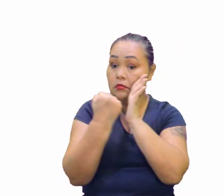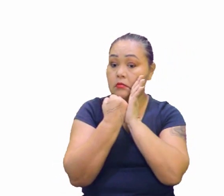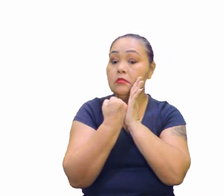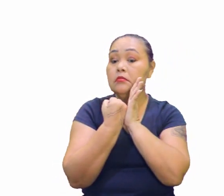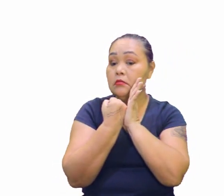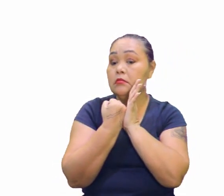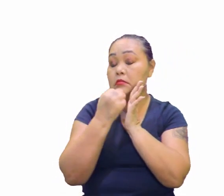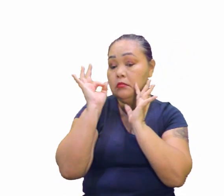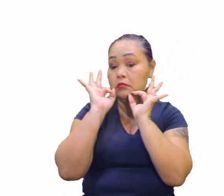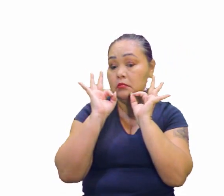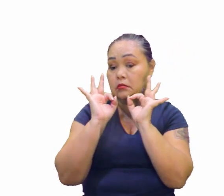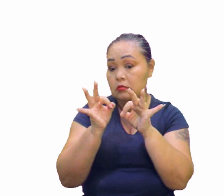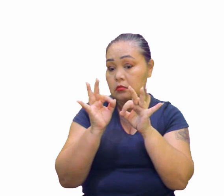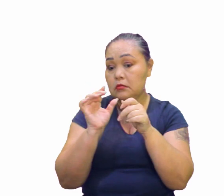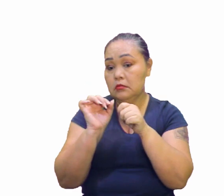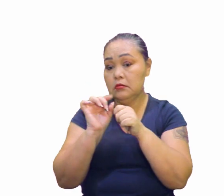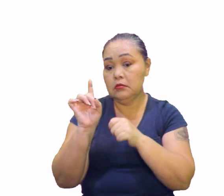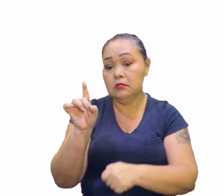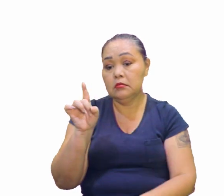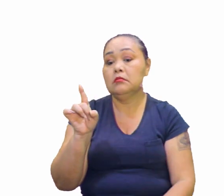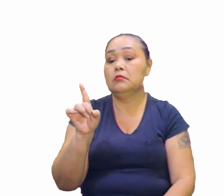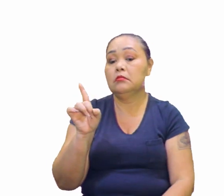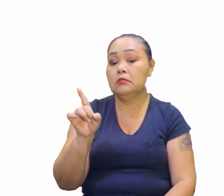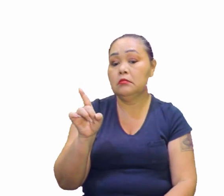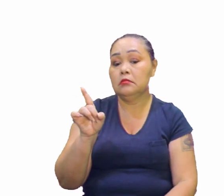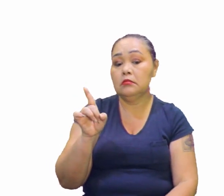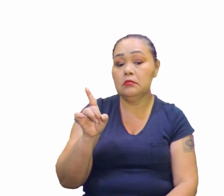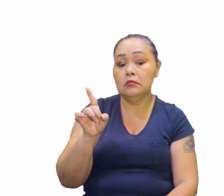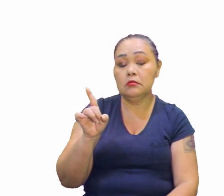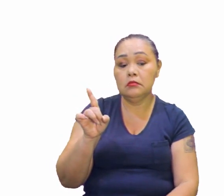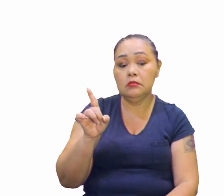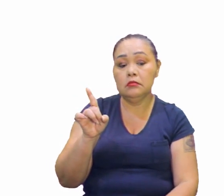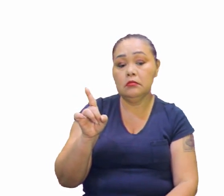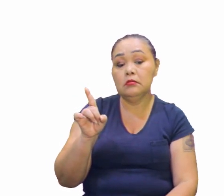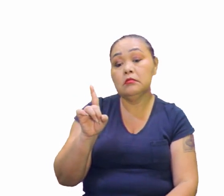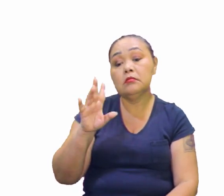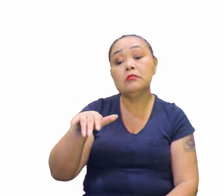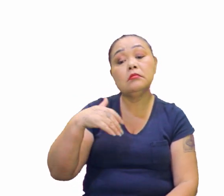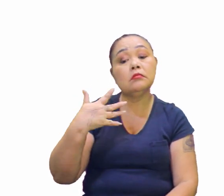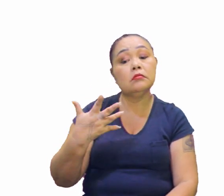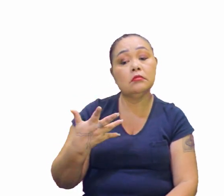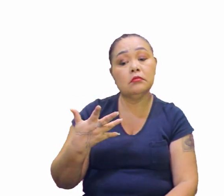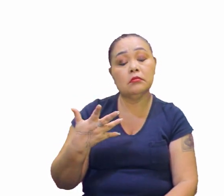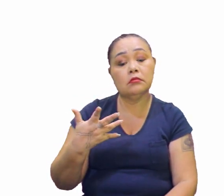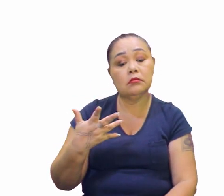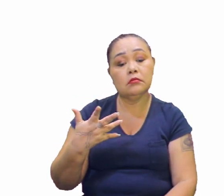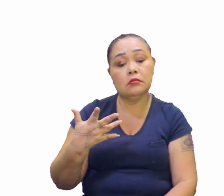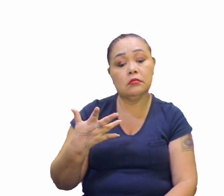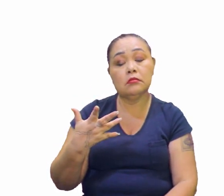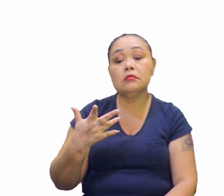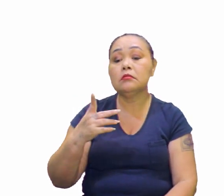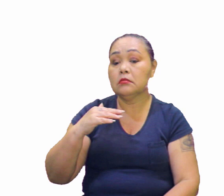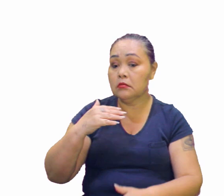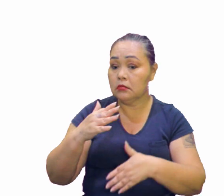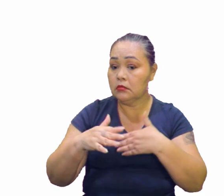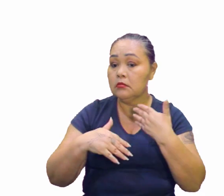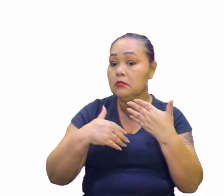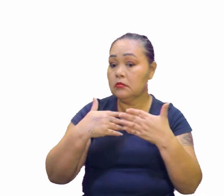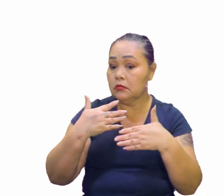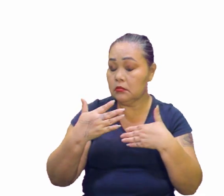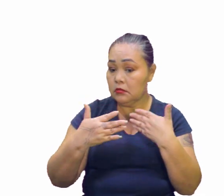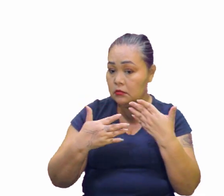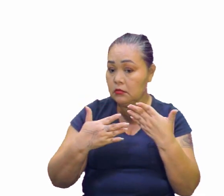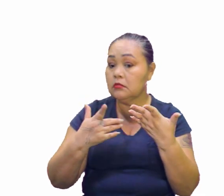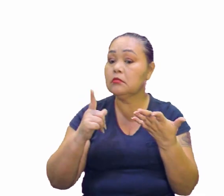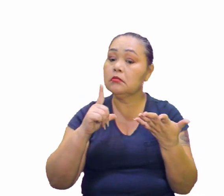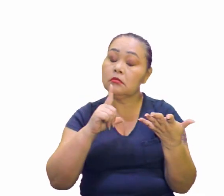selo. Exatamente, meu querido. Exatamente. Inclusive, é uma tendência, inclusive,